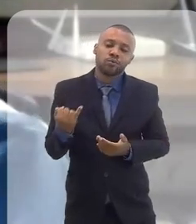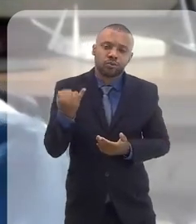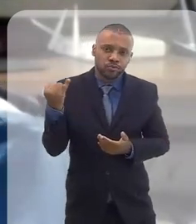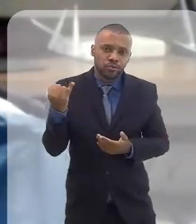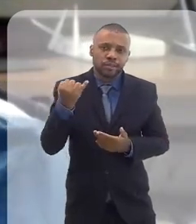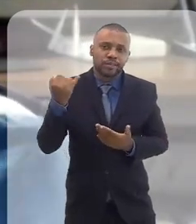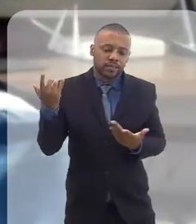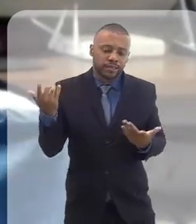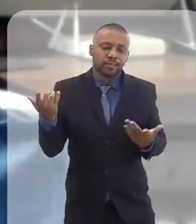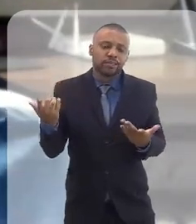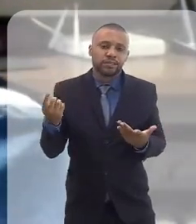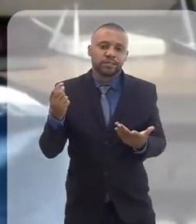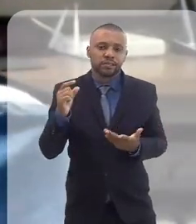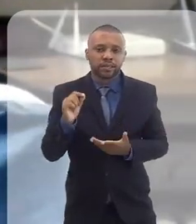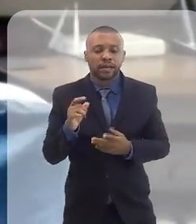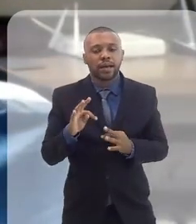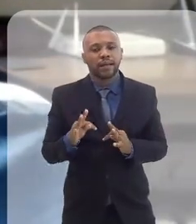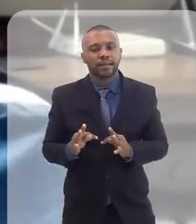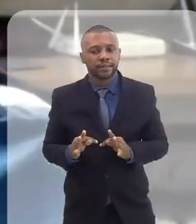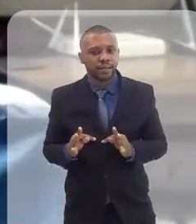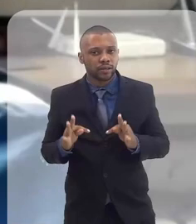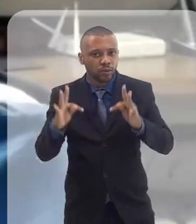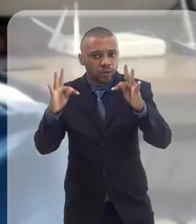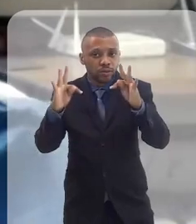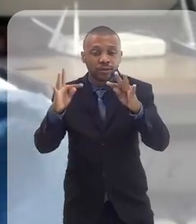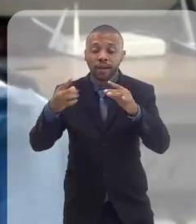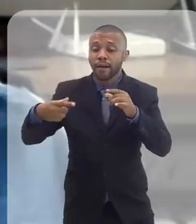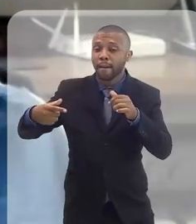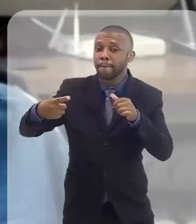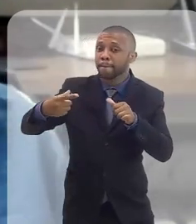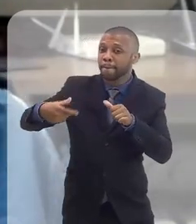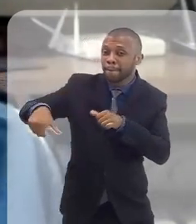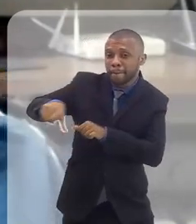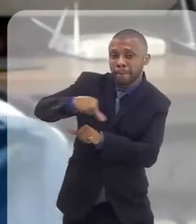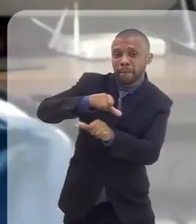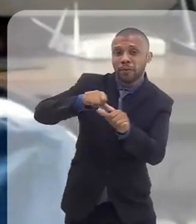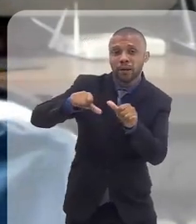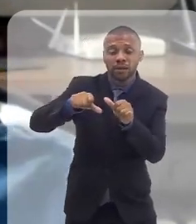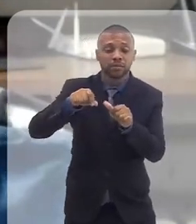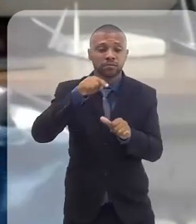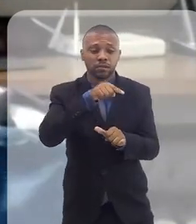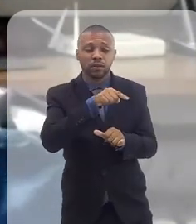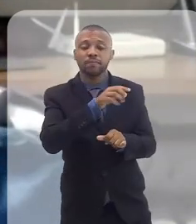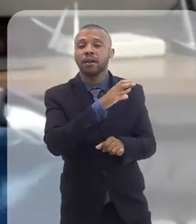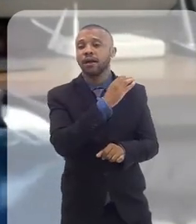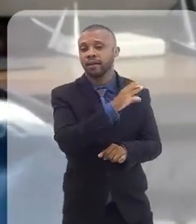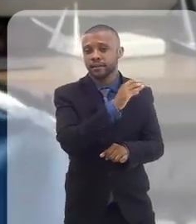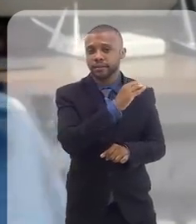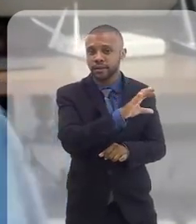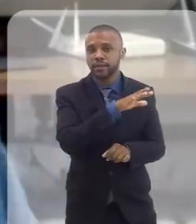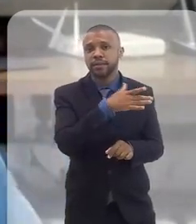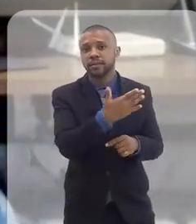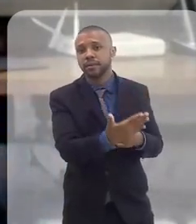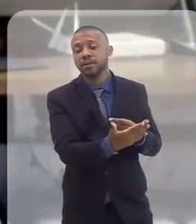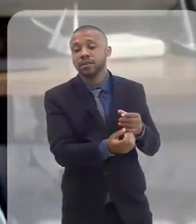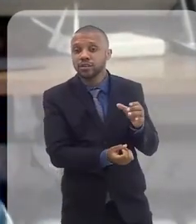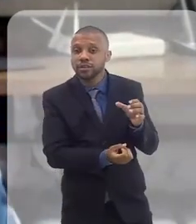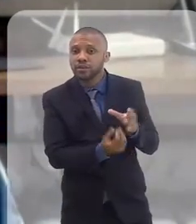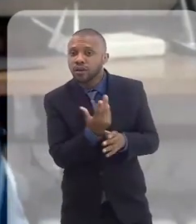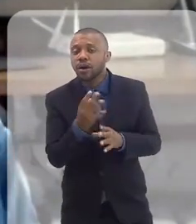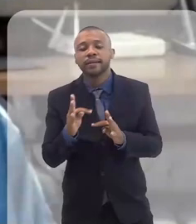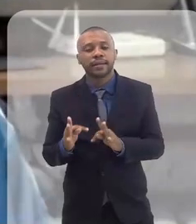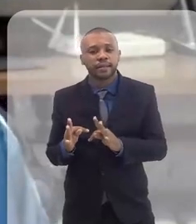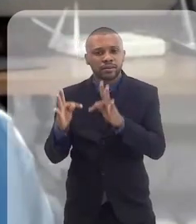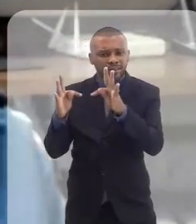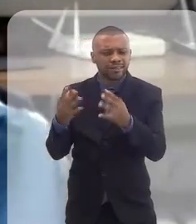fora do comum o que a tecnologia reverte para a ciência. E essa ciência